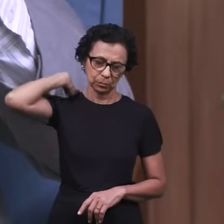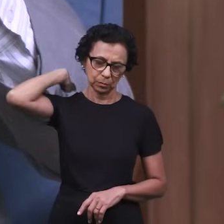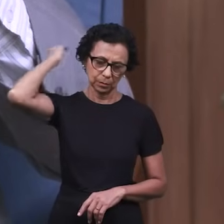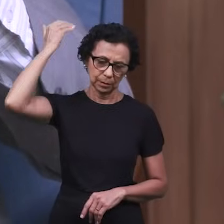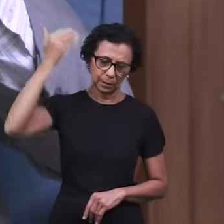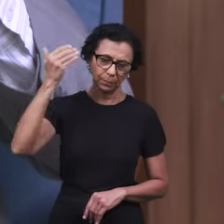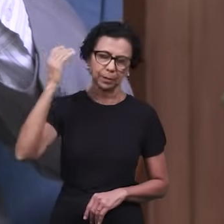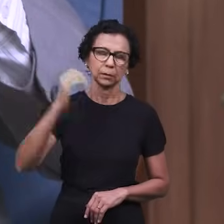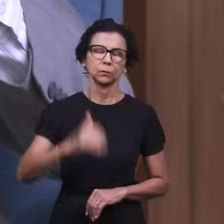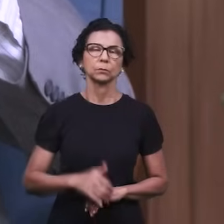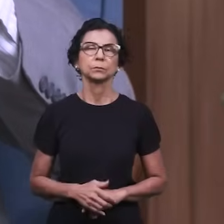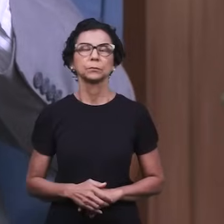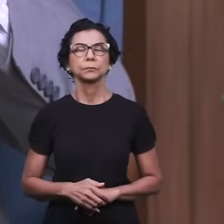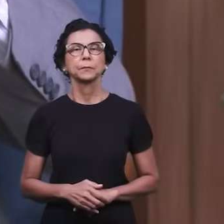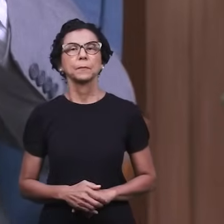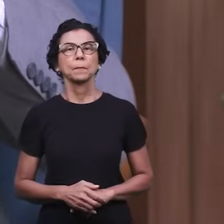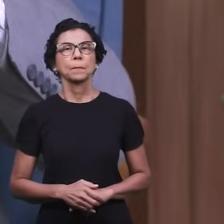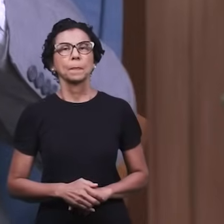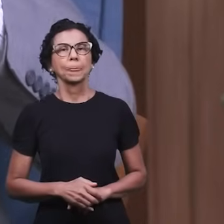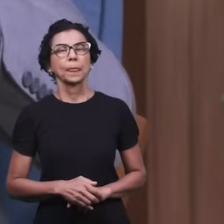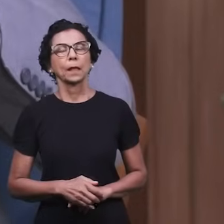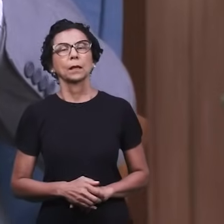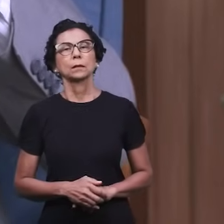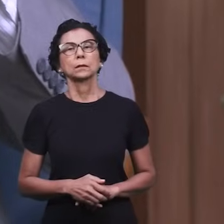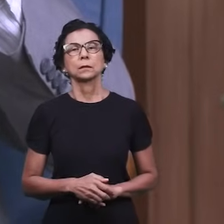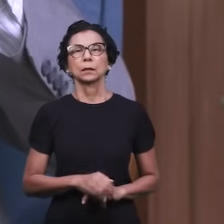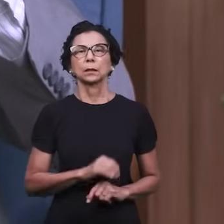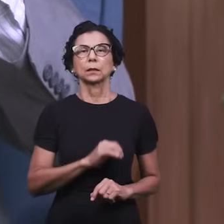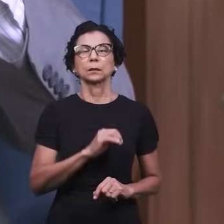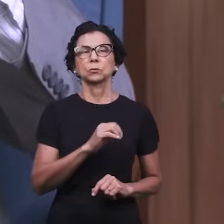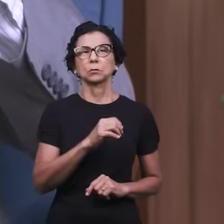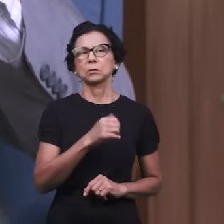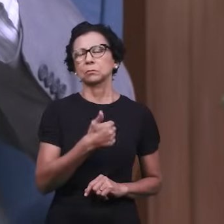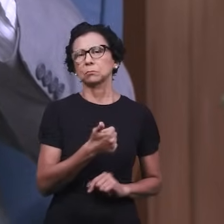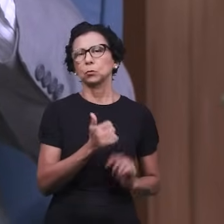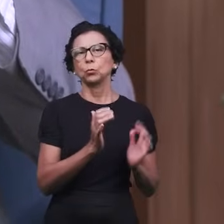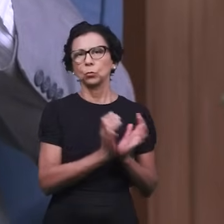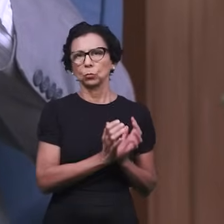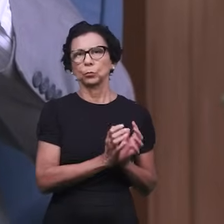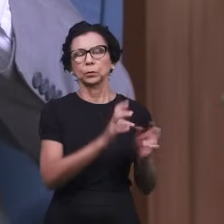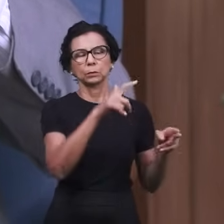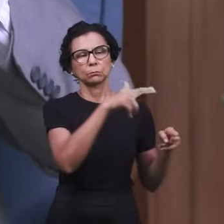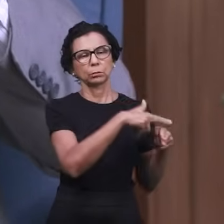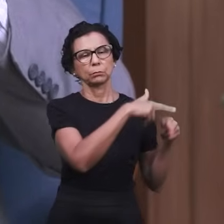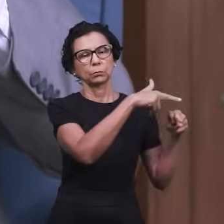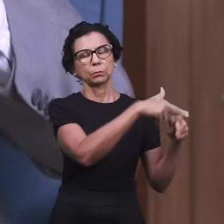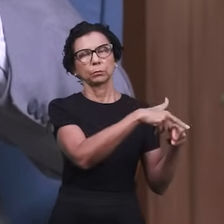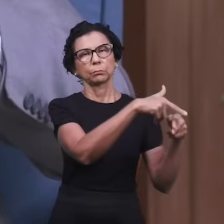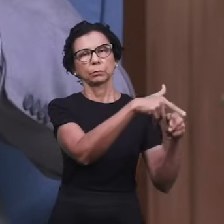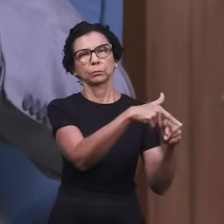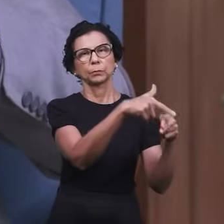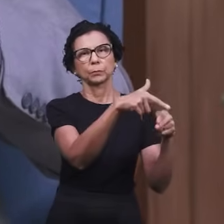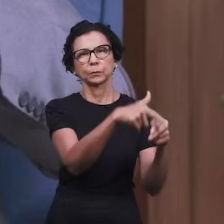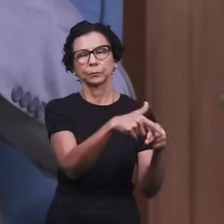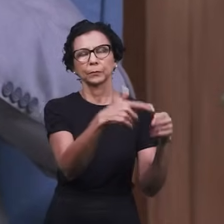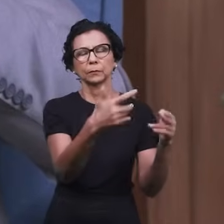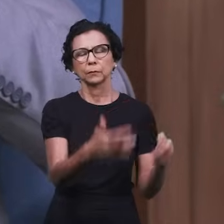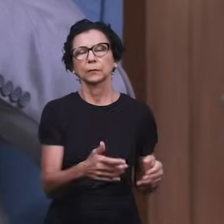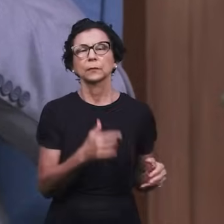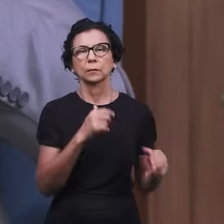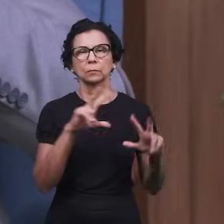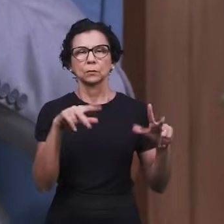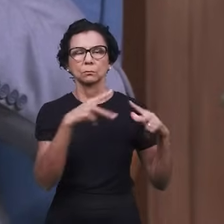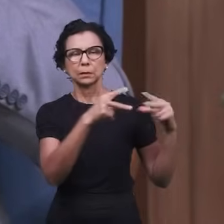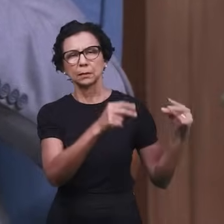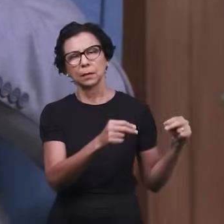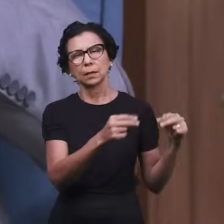deserto. E eu fico, aí mais uma vez é conjectura, imaginando o cuidado, tanto de